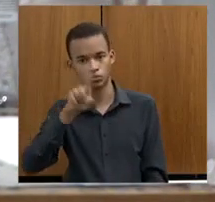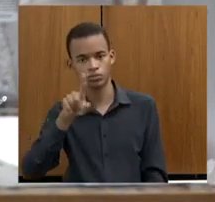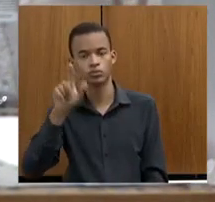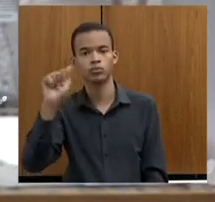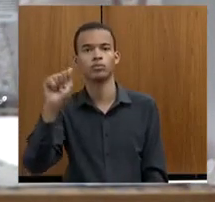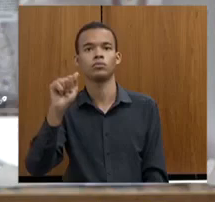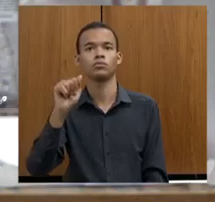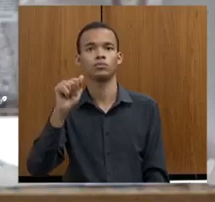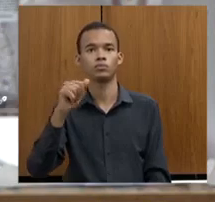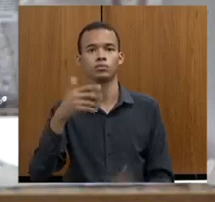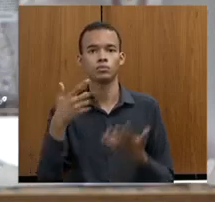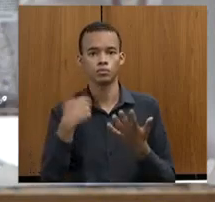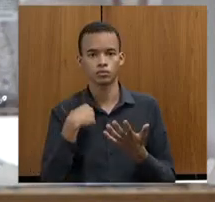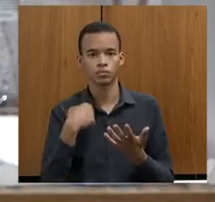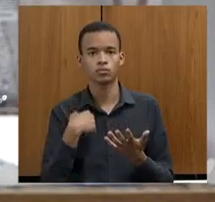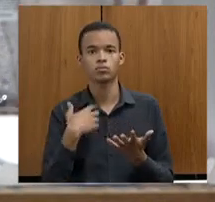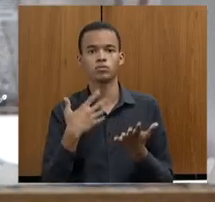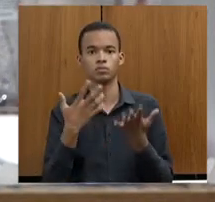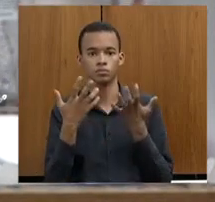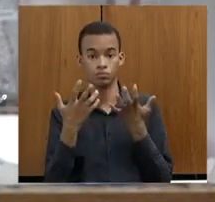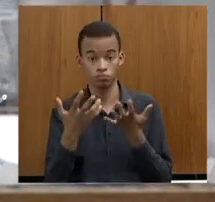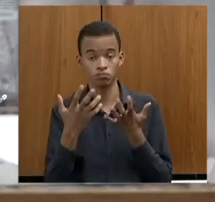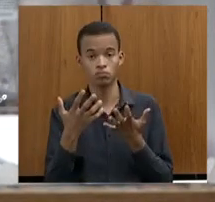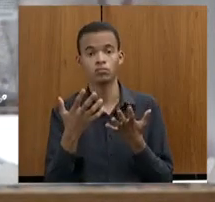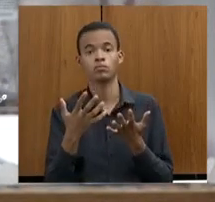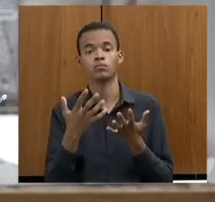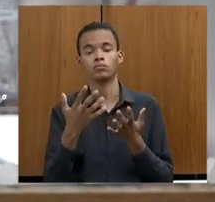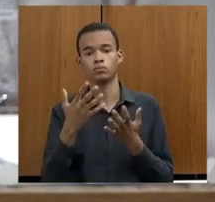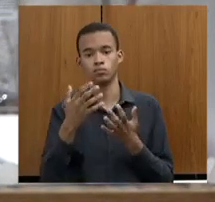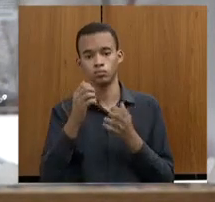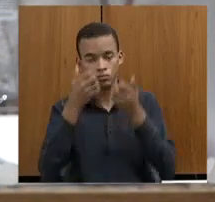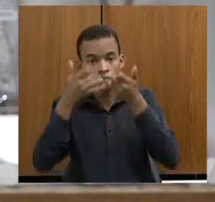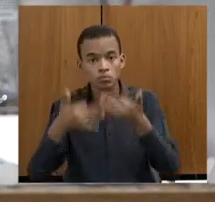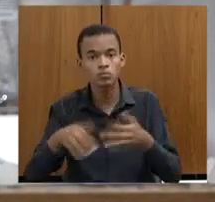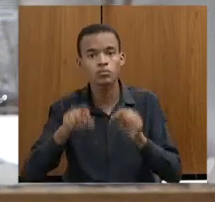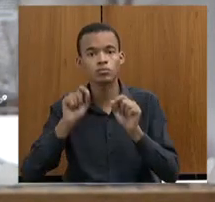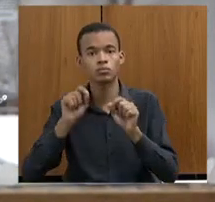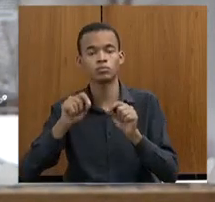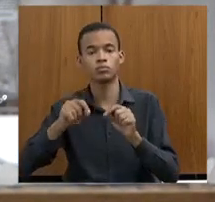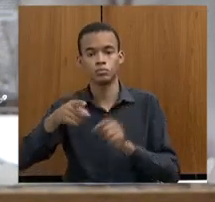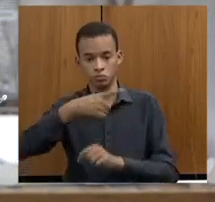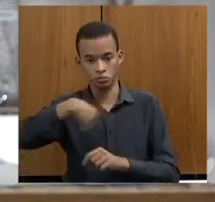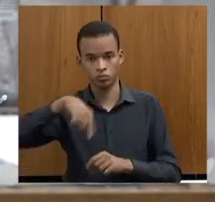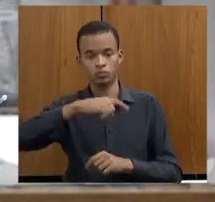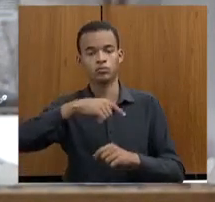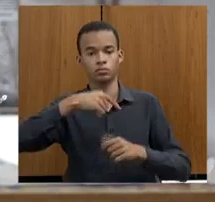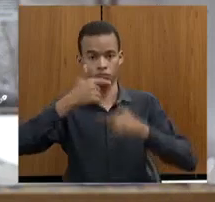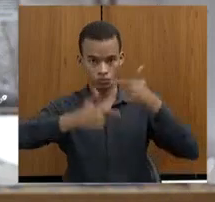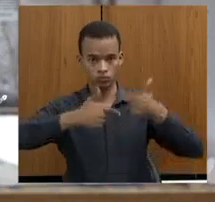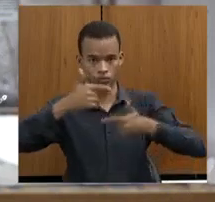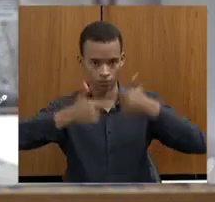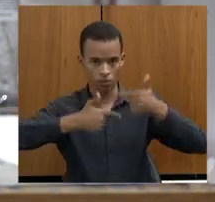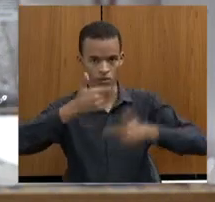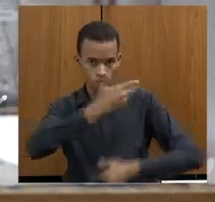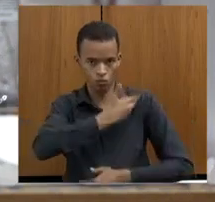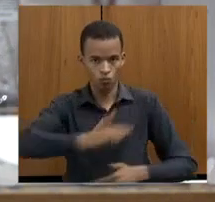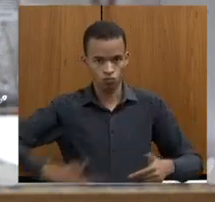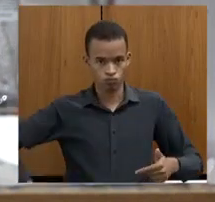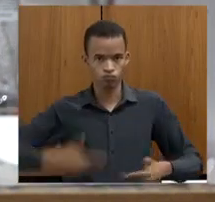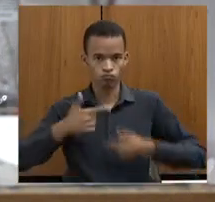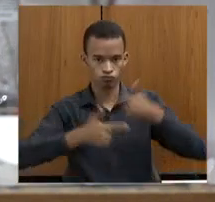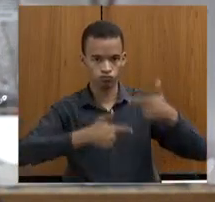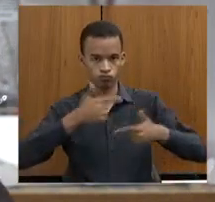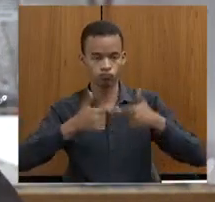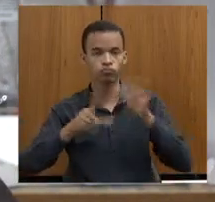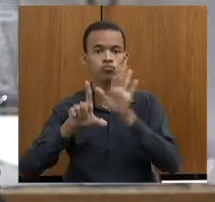É direito dos Servidores Públicos é assegurado pelo menos é assim que a lei trata no seu inciso 10 artigo